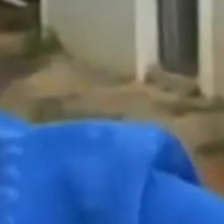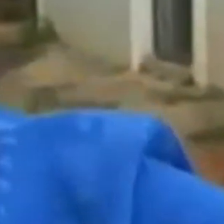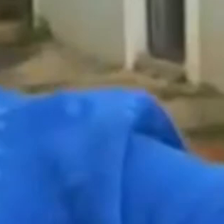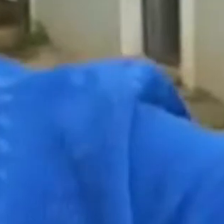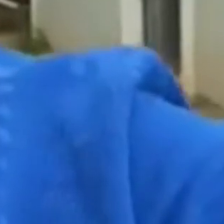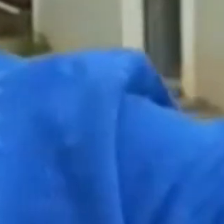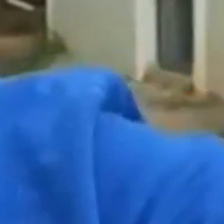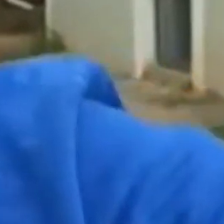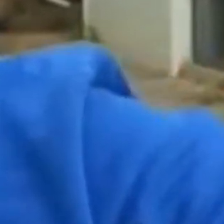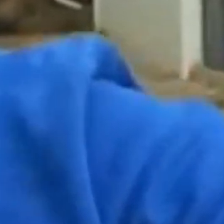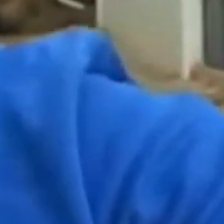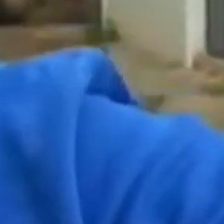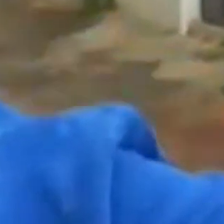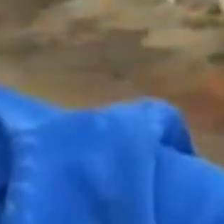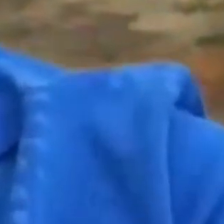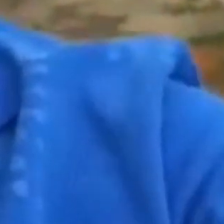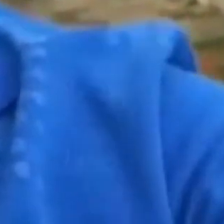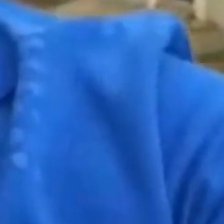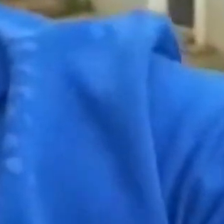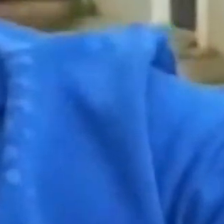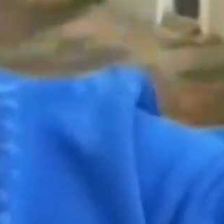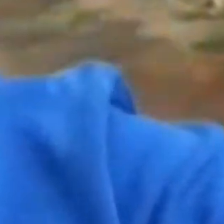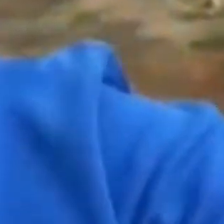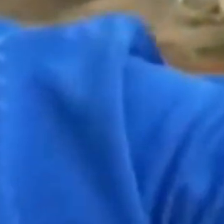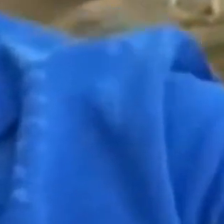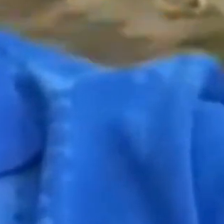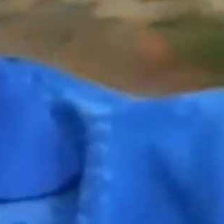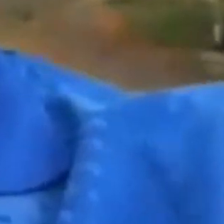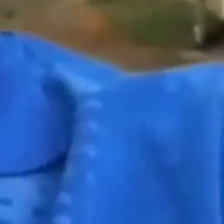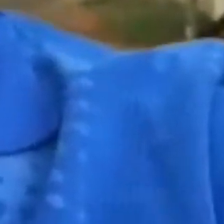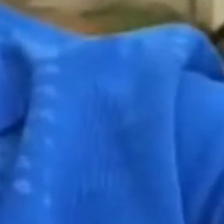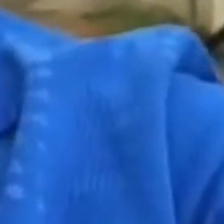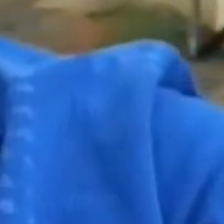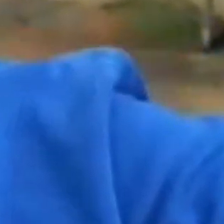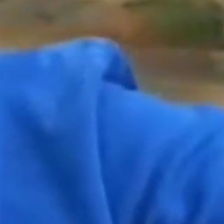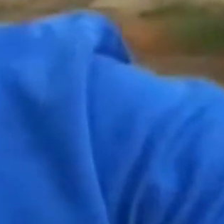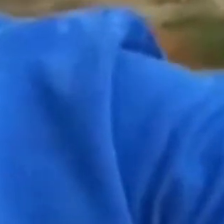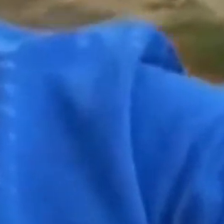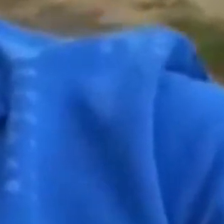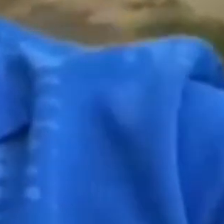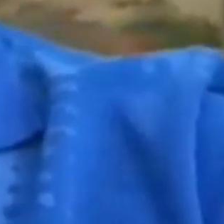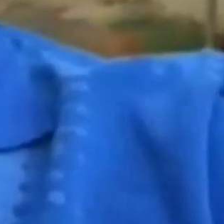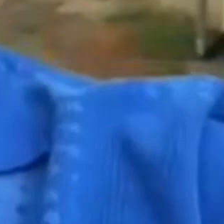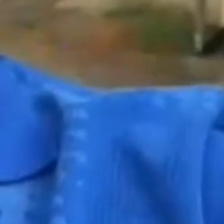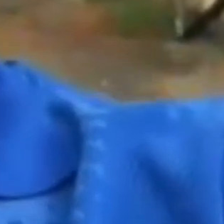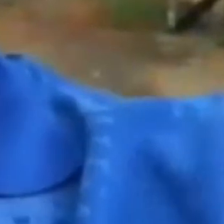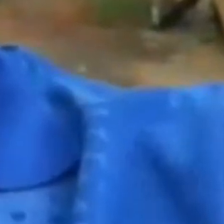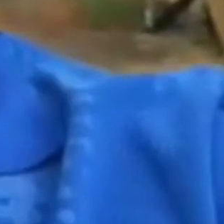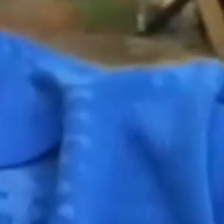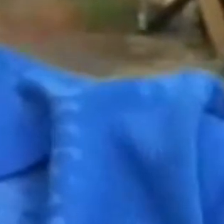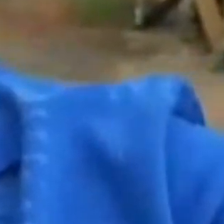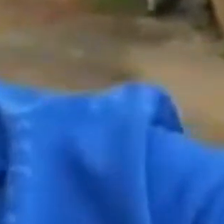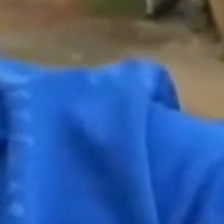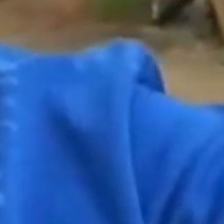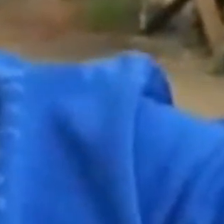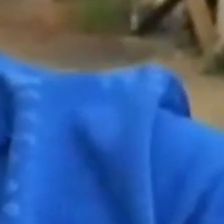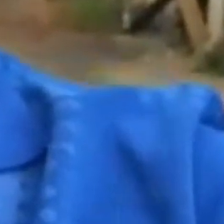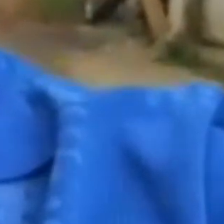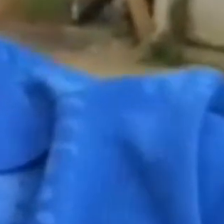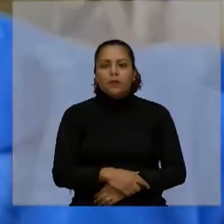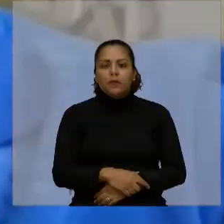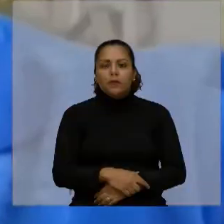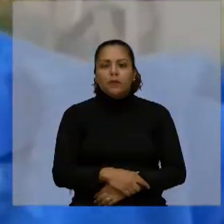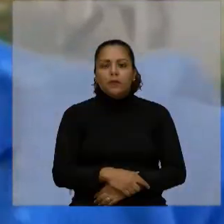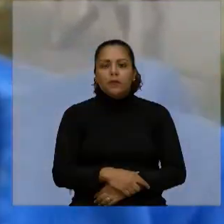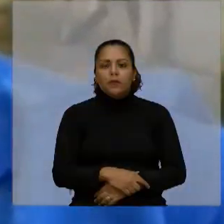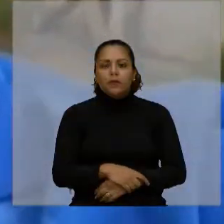Quero mandar um abraço especial para o William, que entrou em contato com a gente já há alguns meses, falando de um certo problema em um